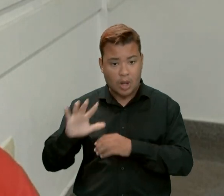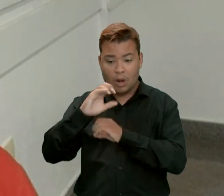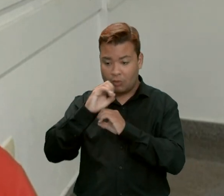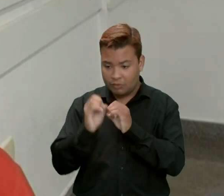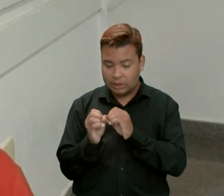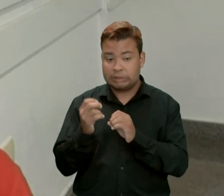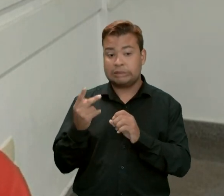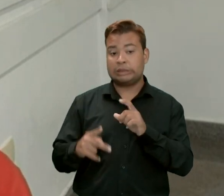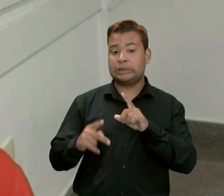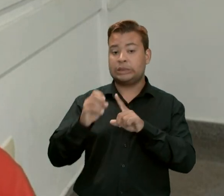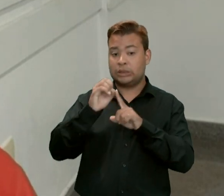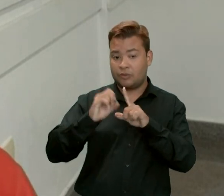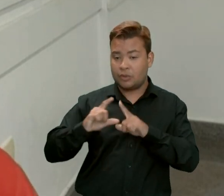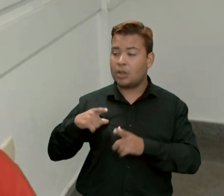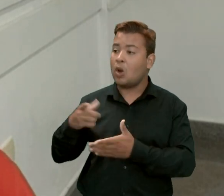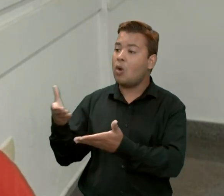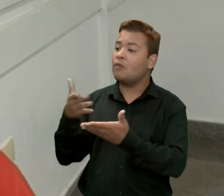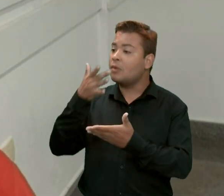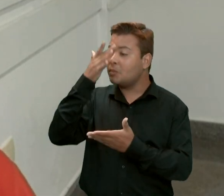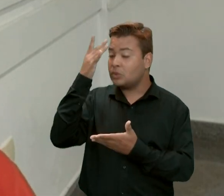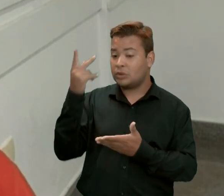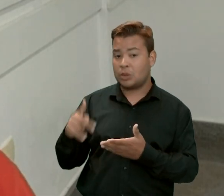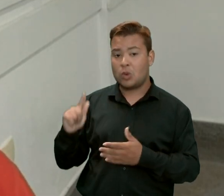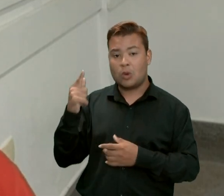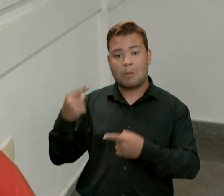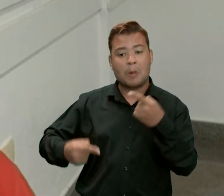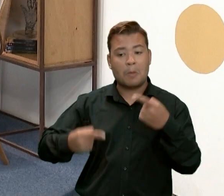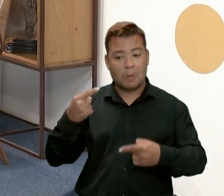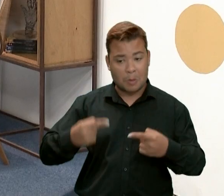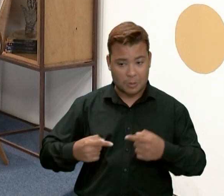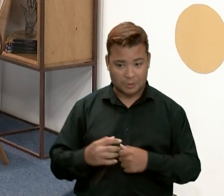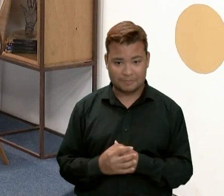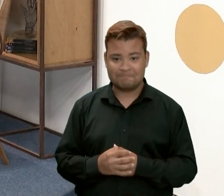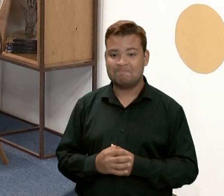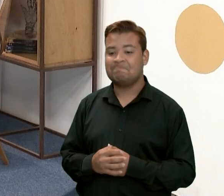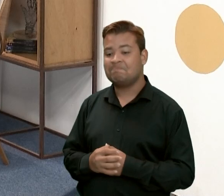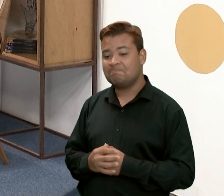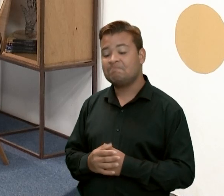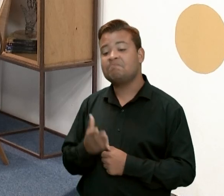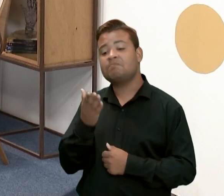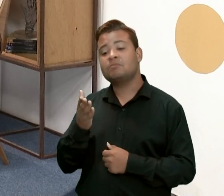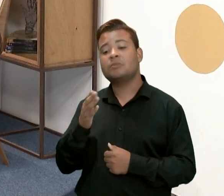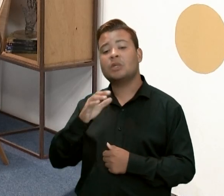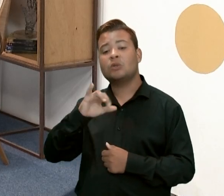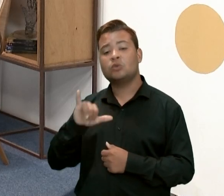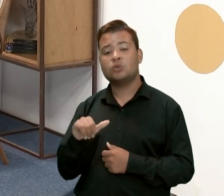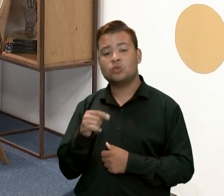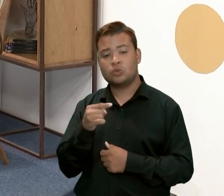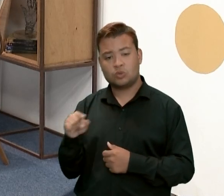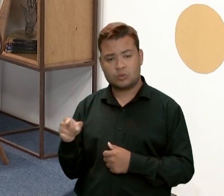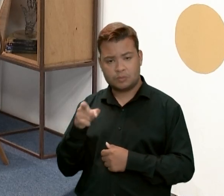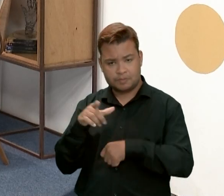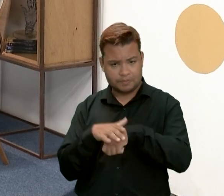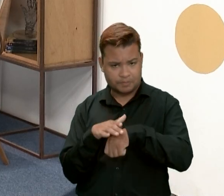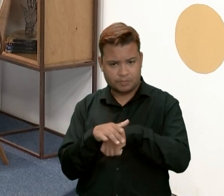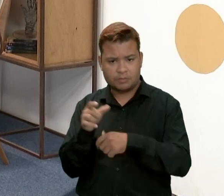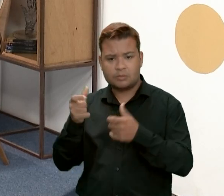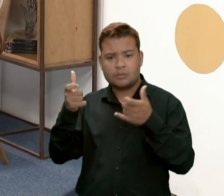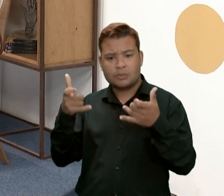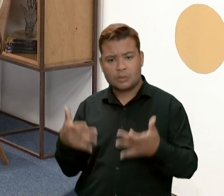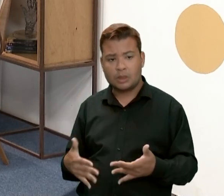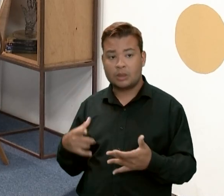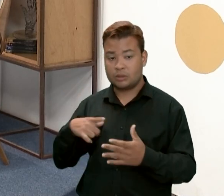povo goiano a fazer essa discussão, viu, Janaína? João, conta pra gente, um dos grandes